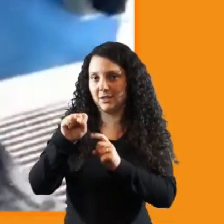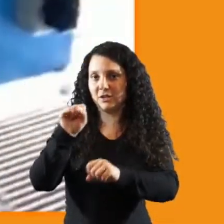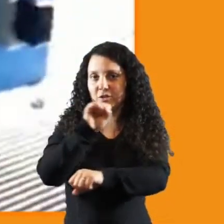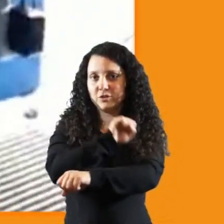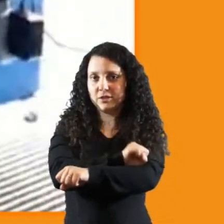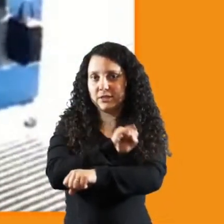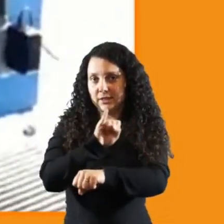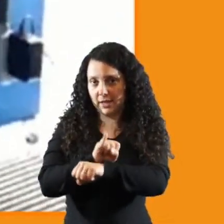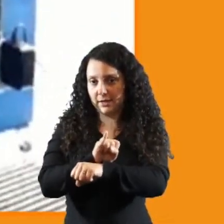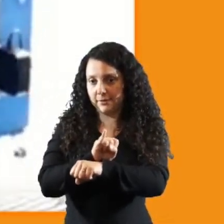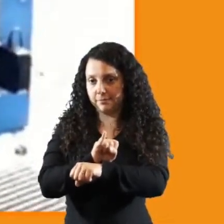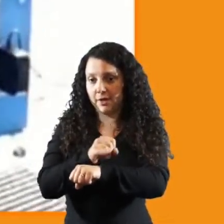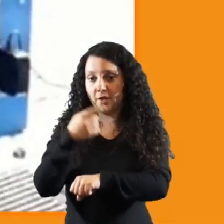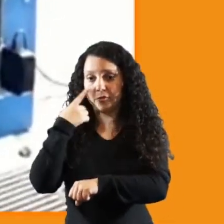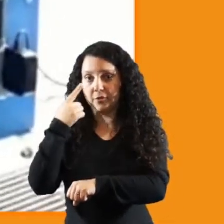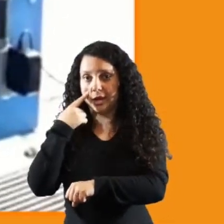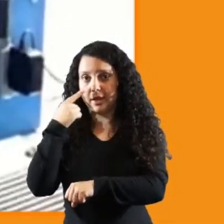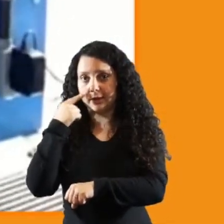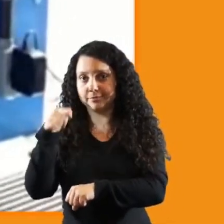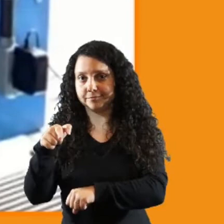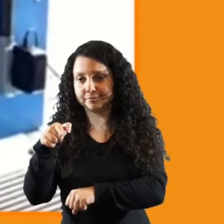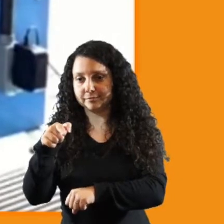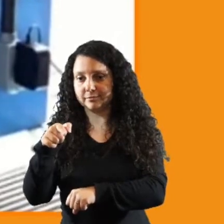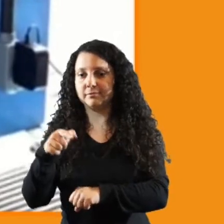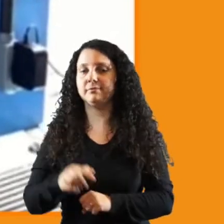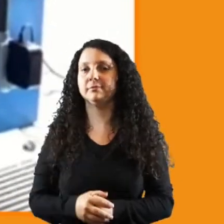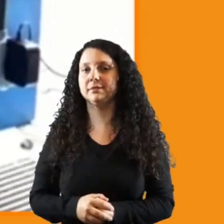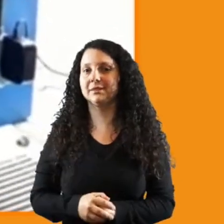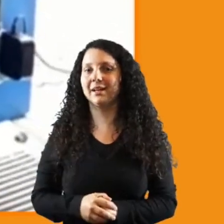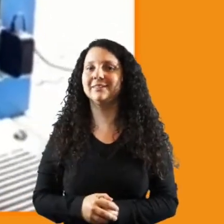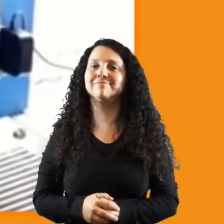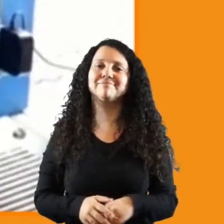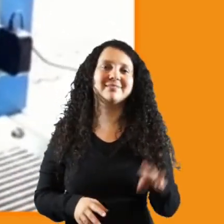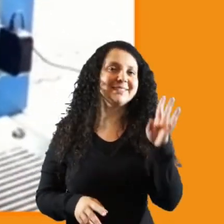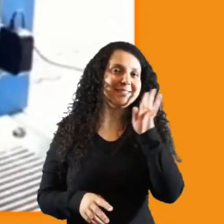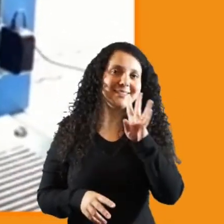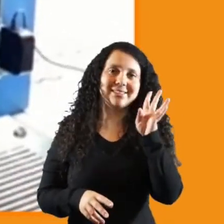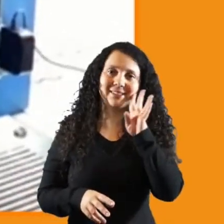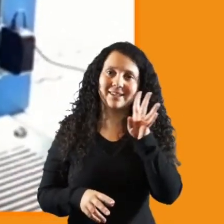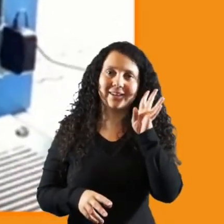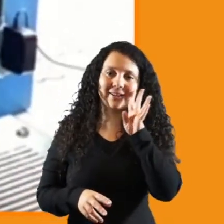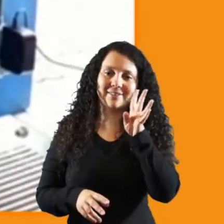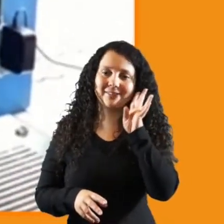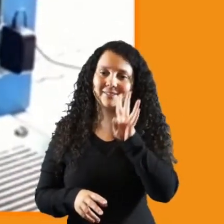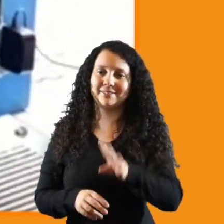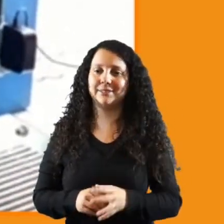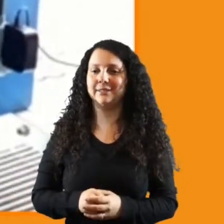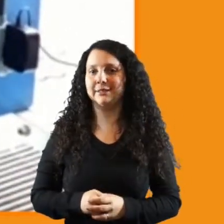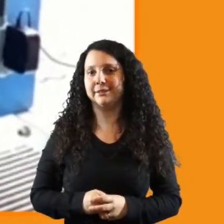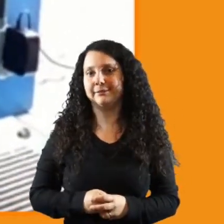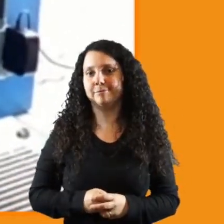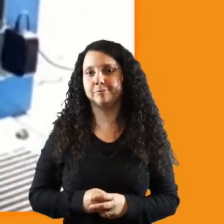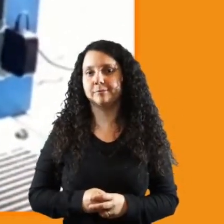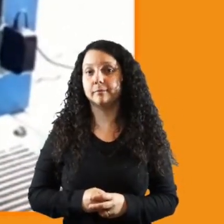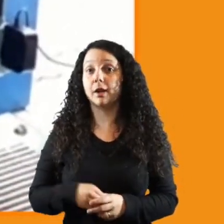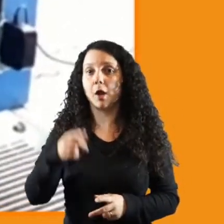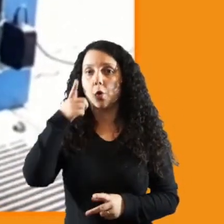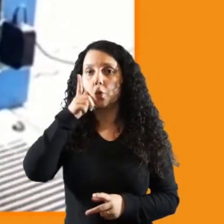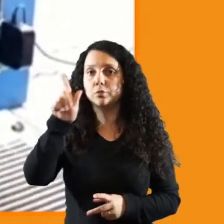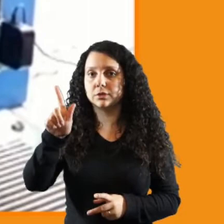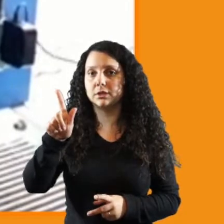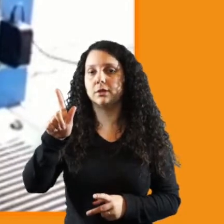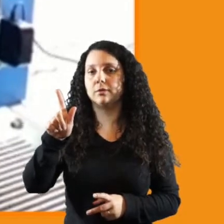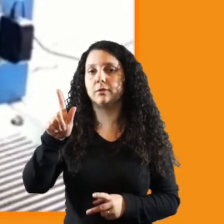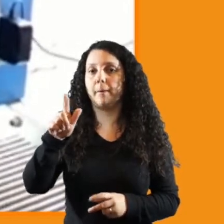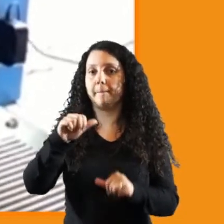aí, Potter. Que beleza. Tá? Aqui, ó. Né? Eu consigo jogar 12 volts. Mas a nossa ideia é